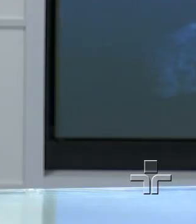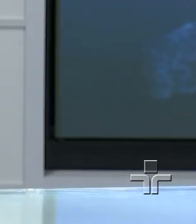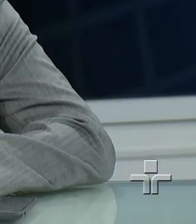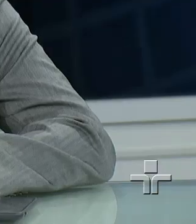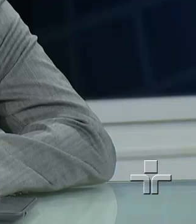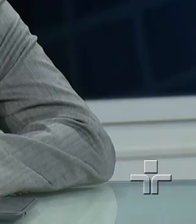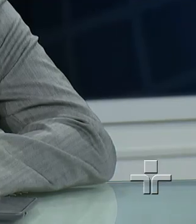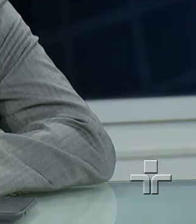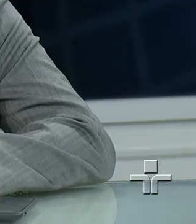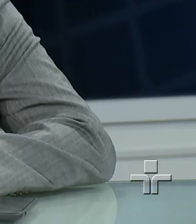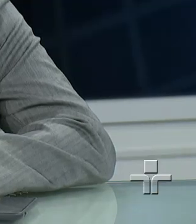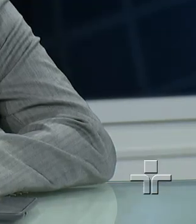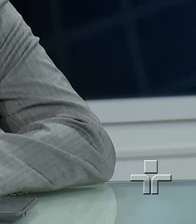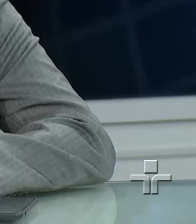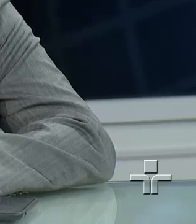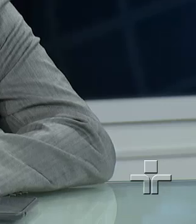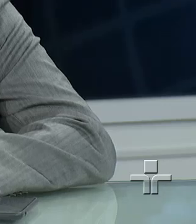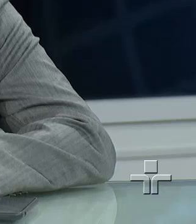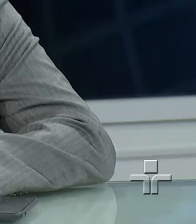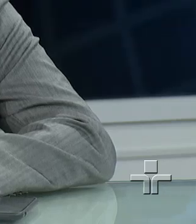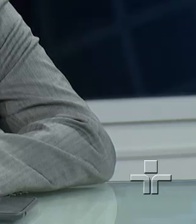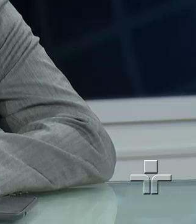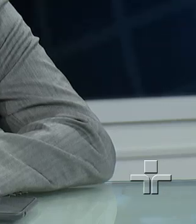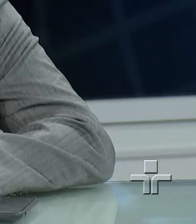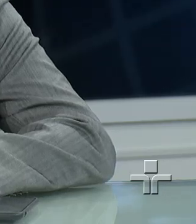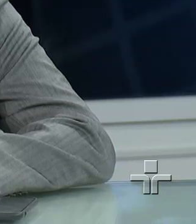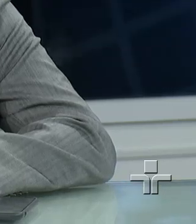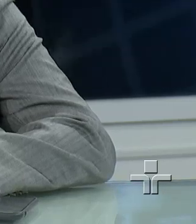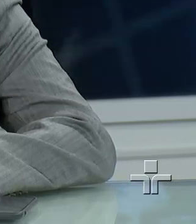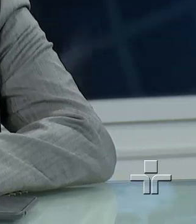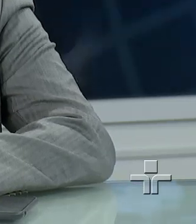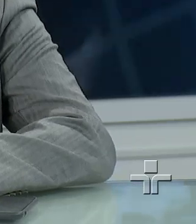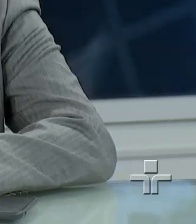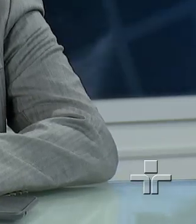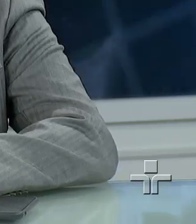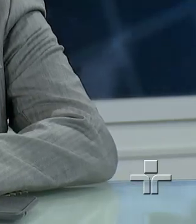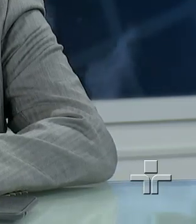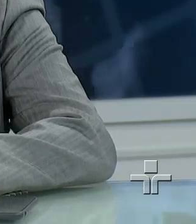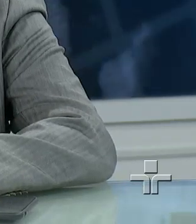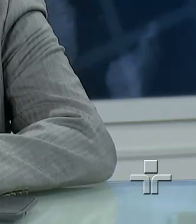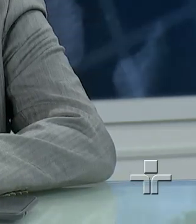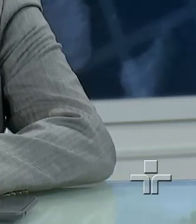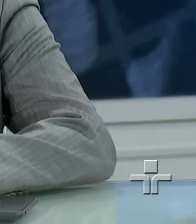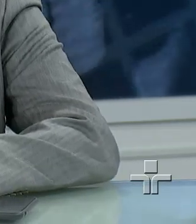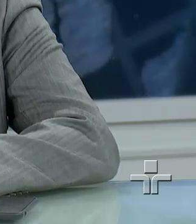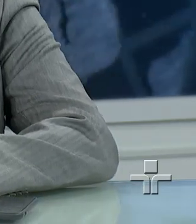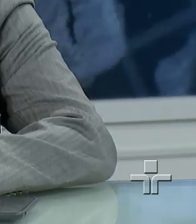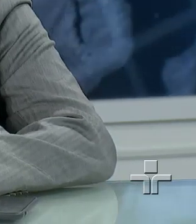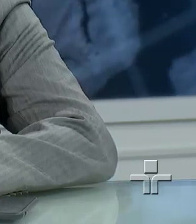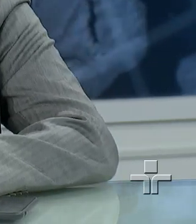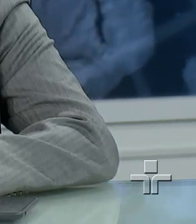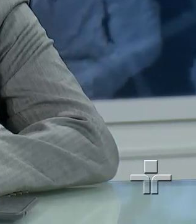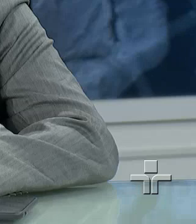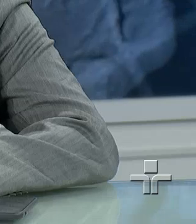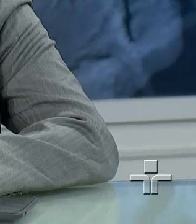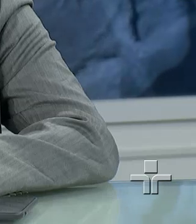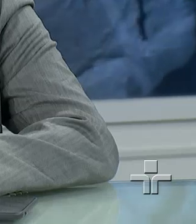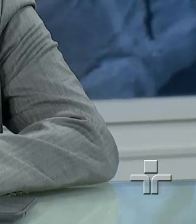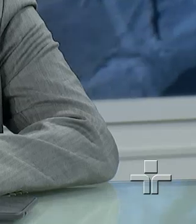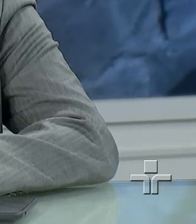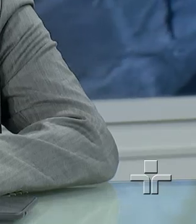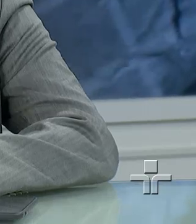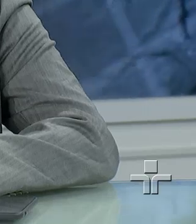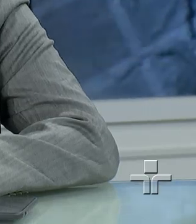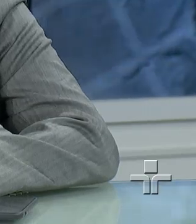estou constatando, por exemplo, eu vejo aí casos e mais casos, inclusive nas redes sociais, WhatsApp, casos de